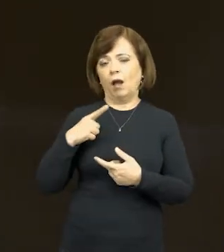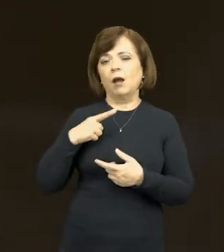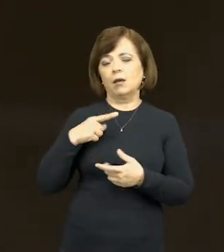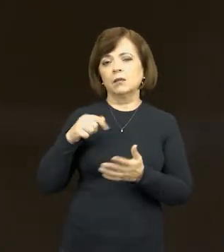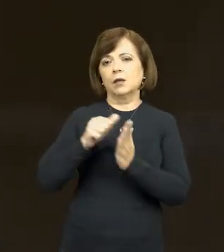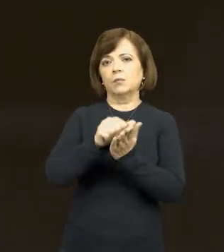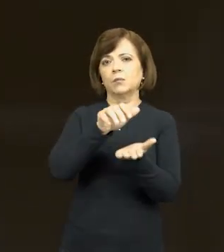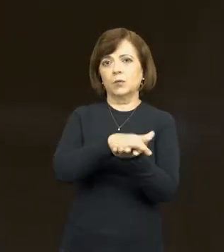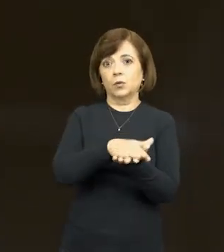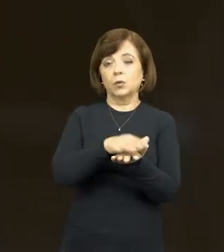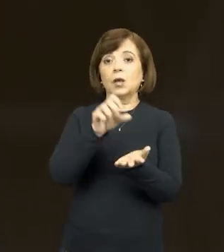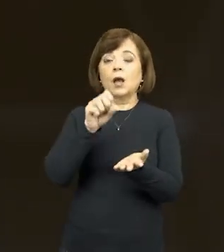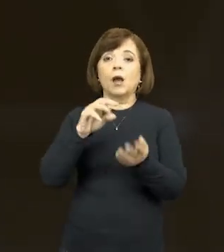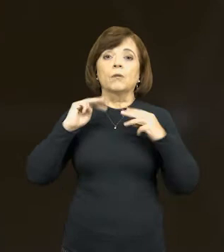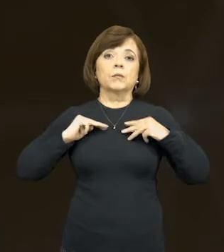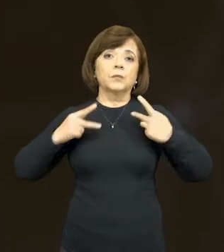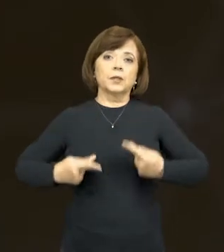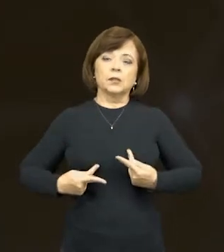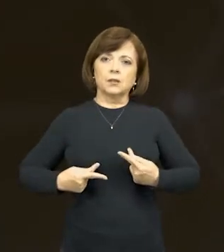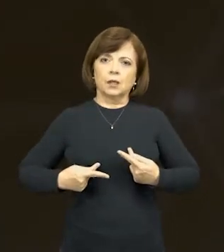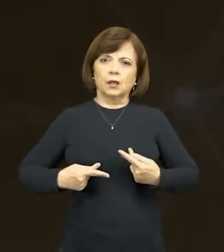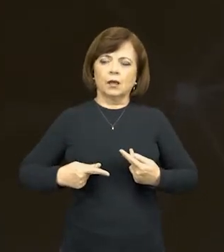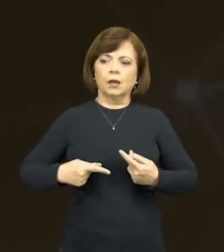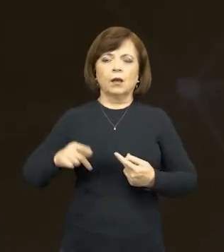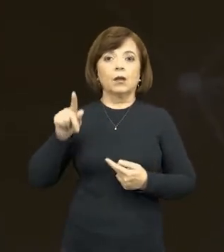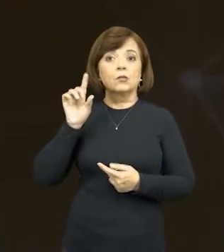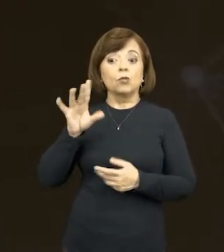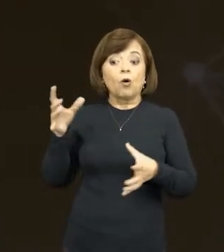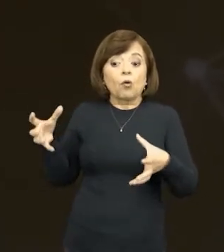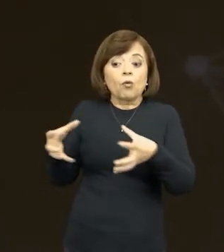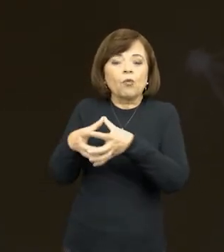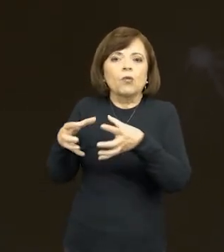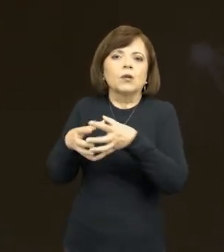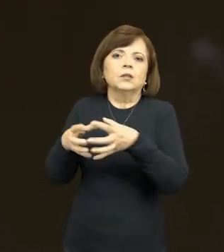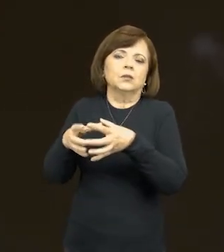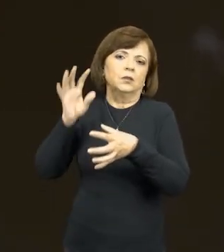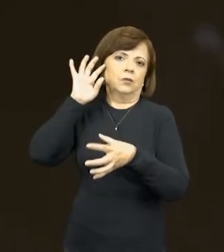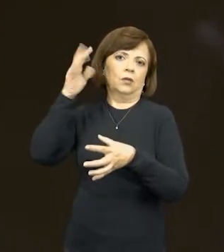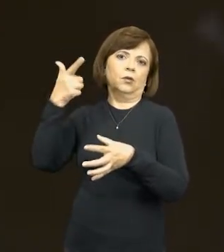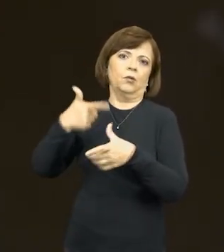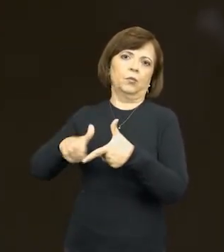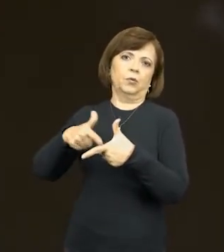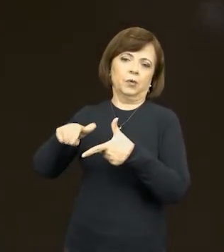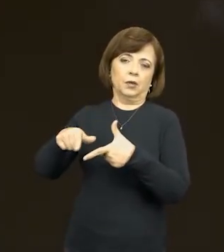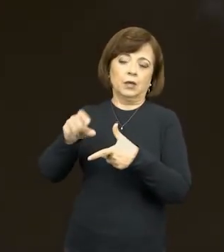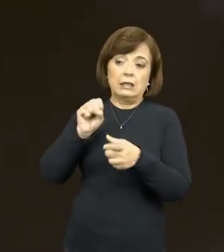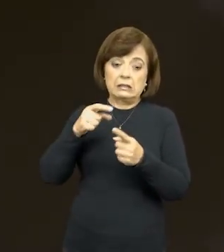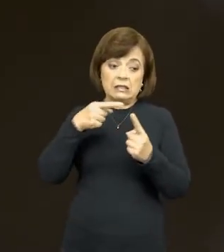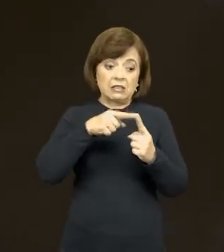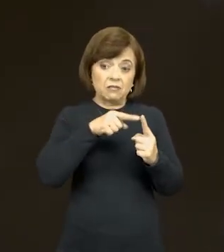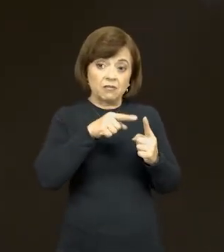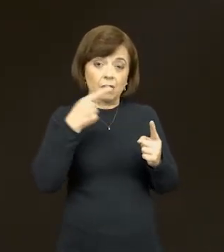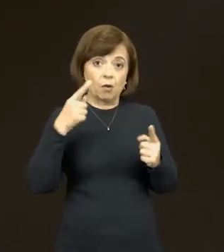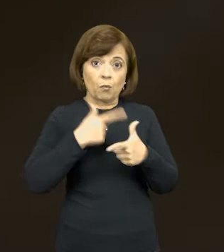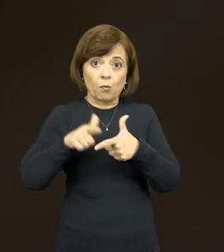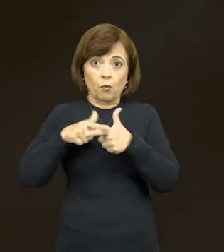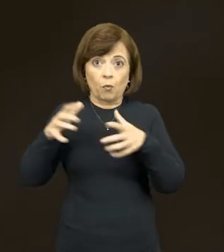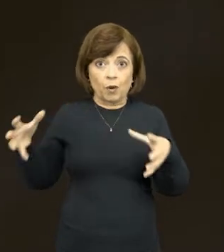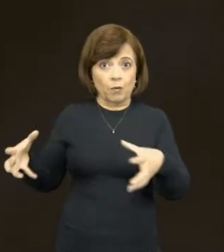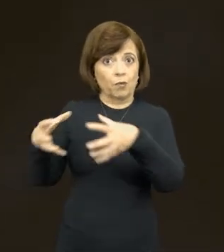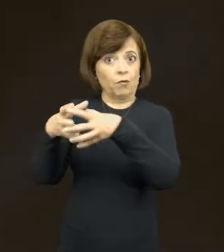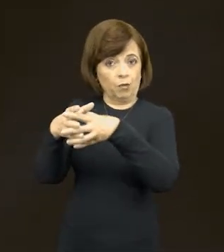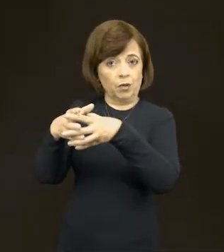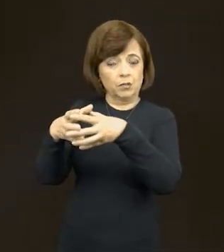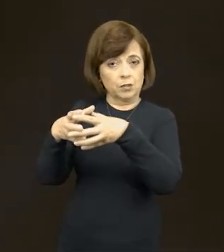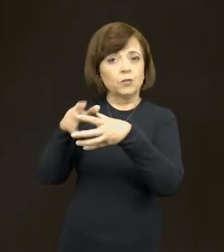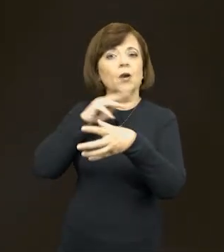aplicar multa. Já o Ministério Público, não. O Ministério Público ele sempre atua pelo coletivo. Então, recebendo a reclamação, verificando que o problema é